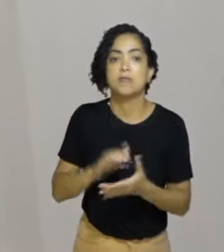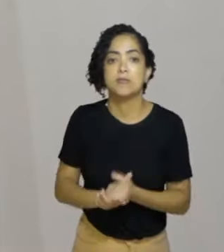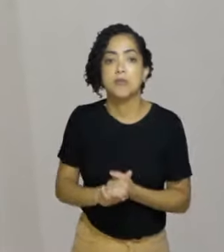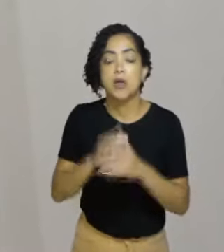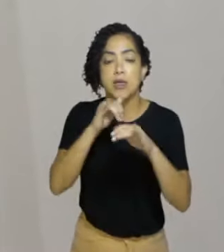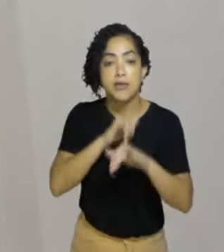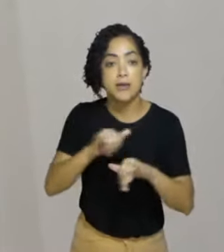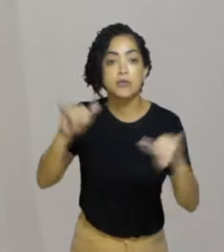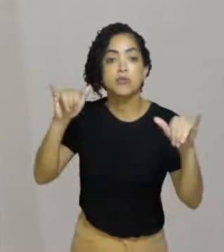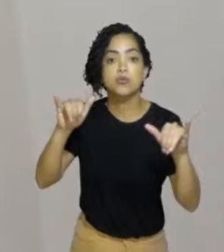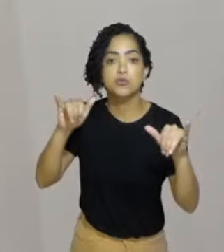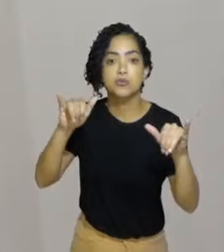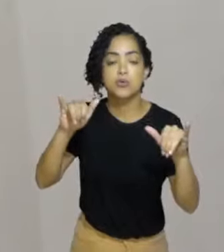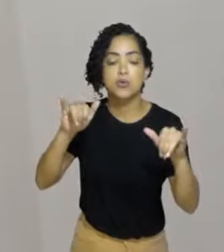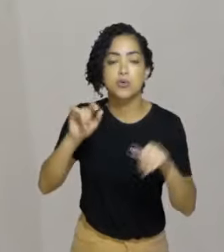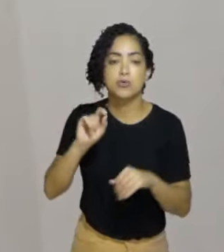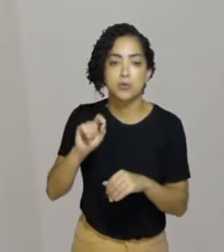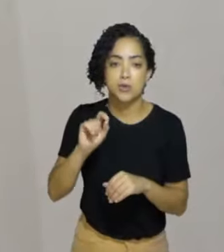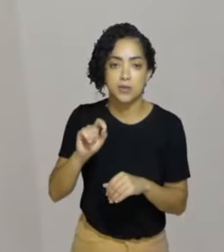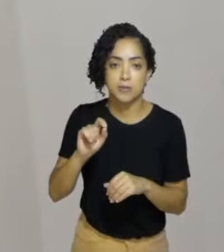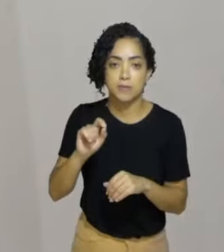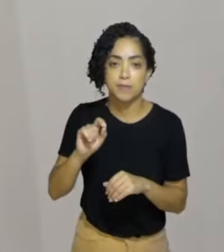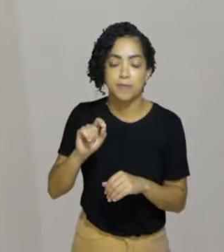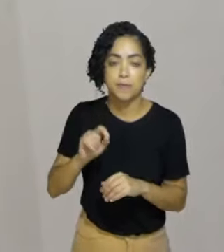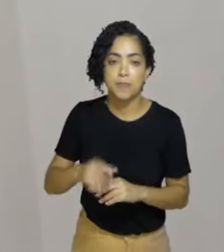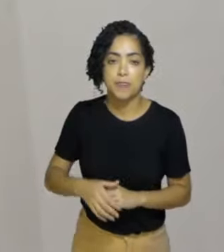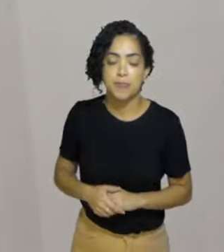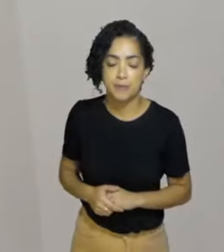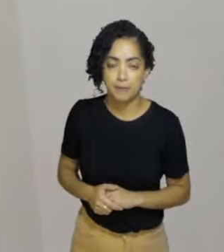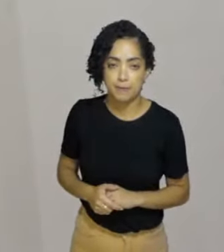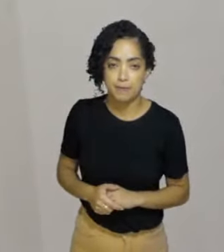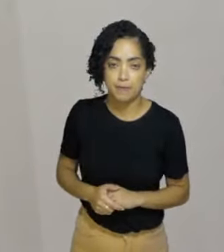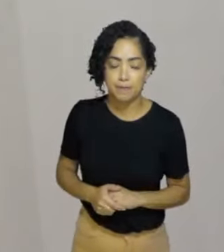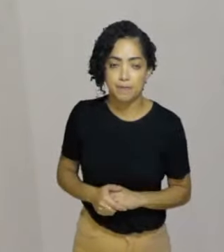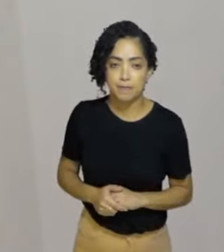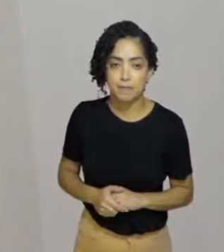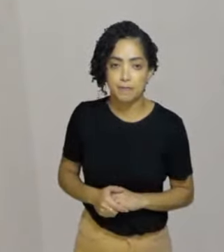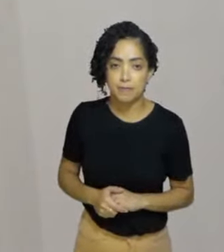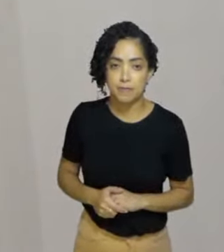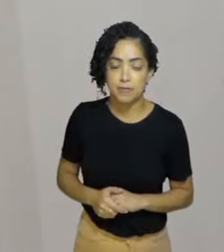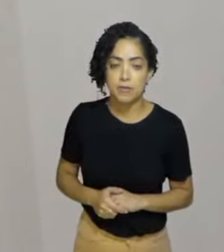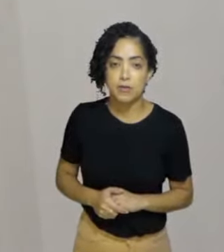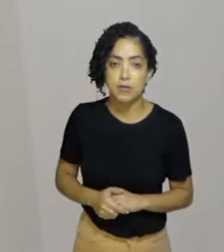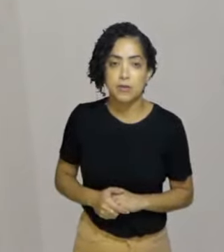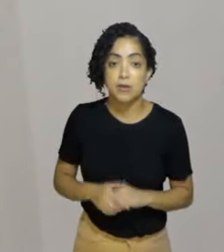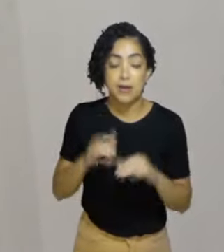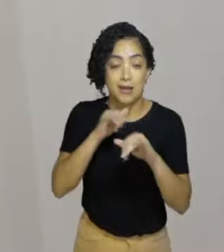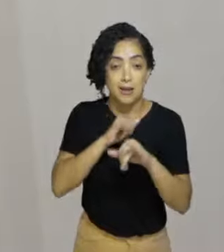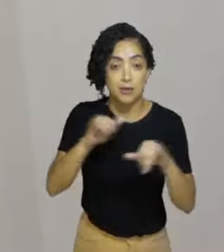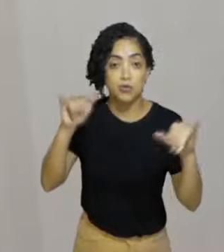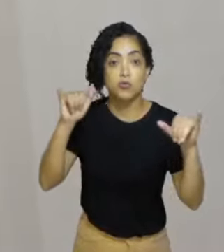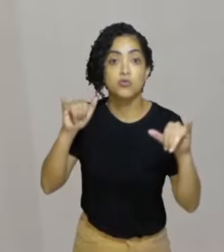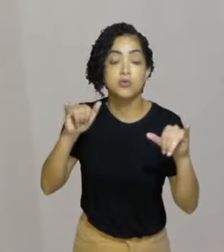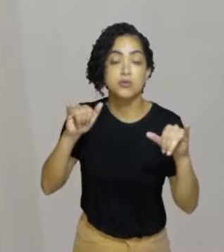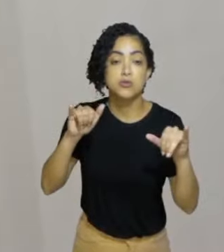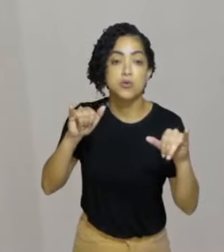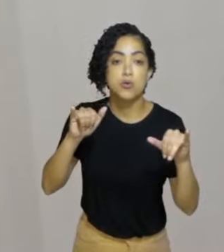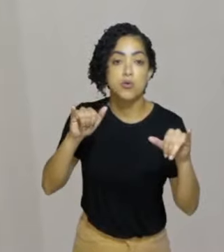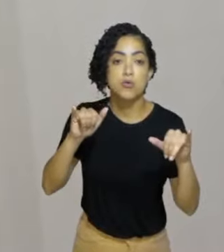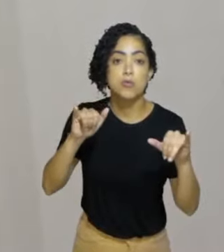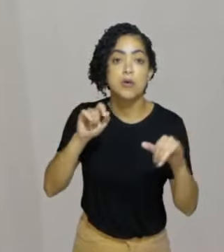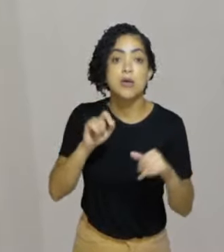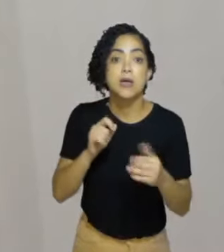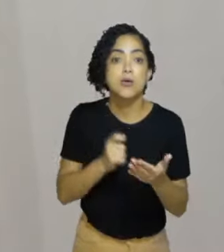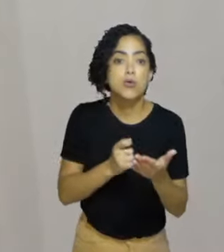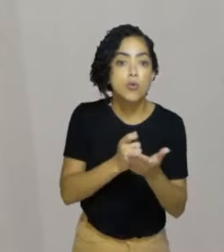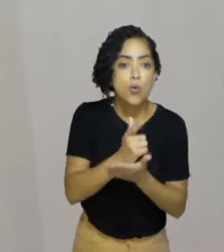anunciou em Joinville, deputado Antídio. Olha só, deputado Massocco, nosso. Ela anunciou em Joinville, praticamente comprou